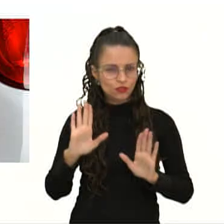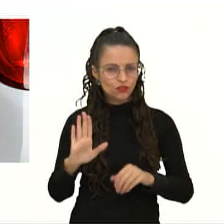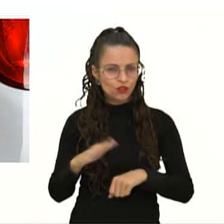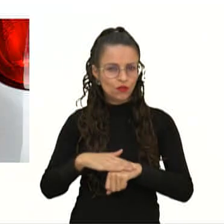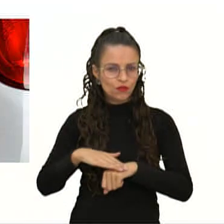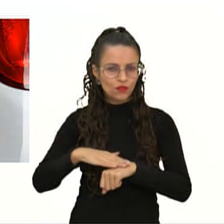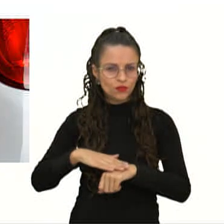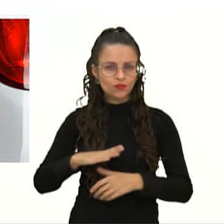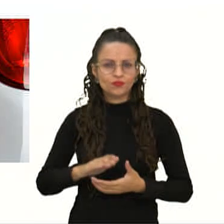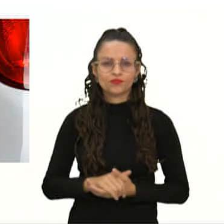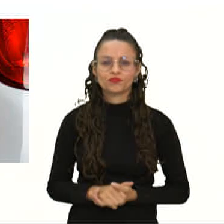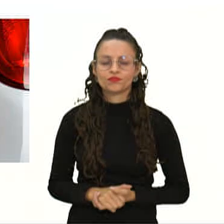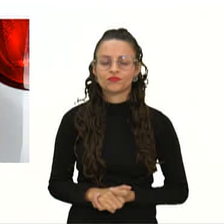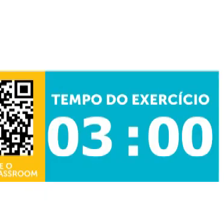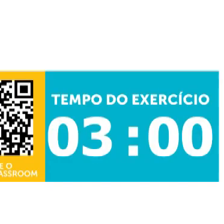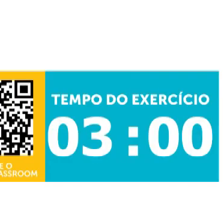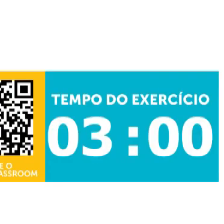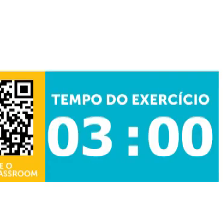beleza?